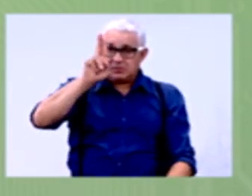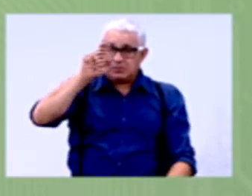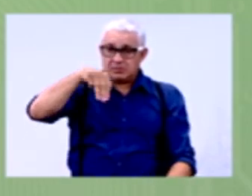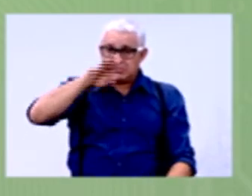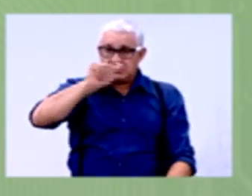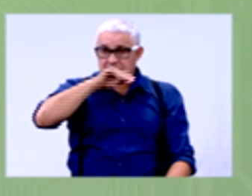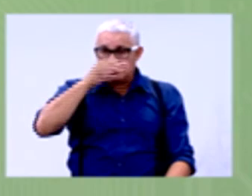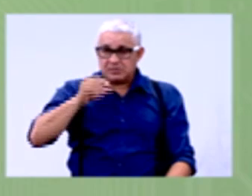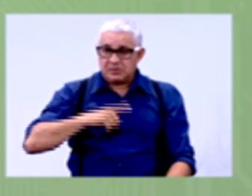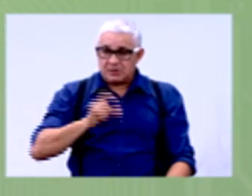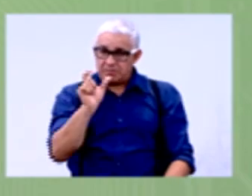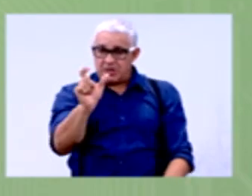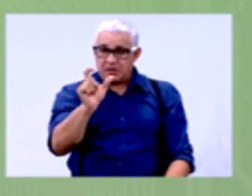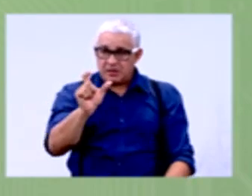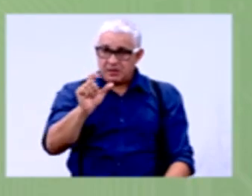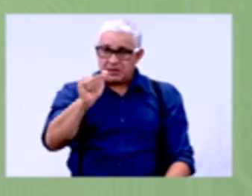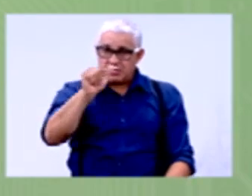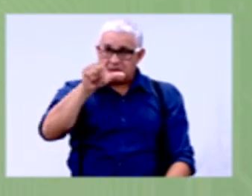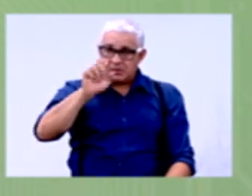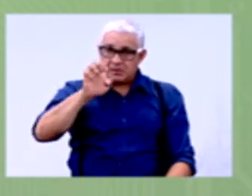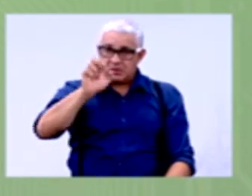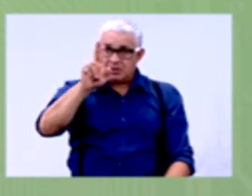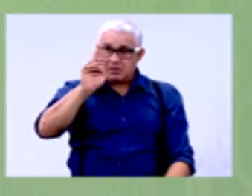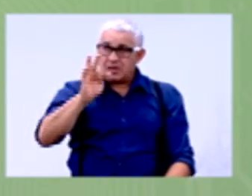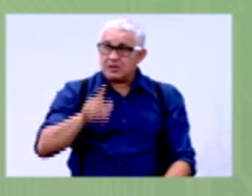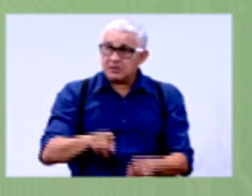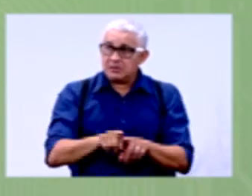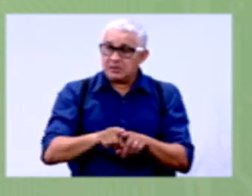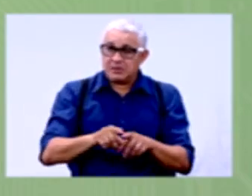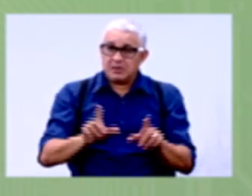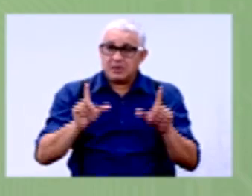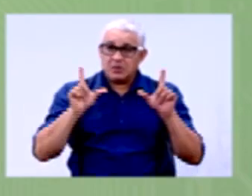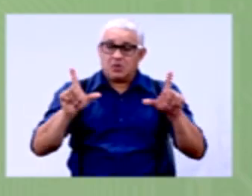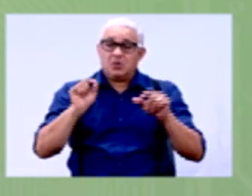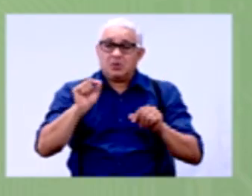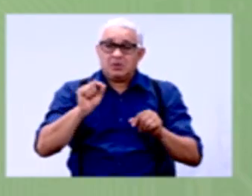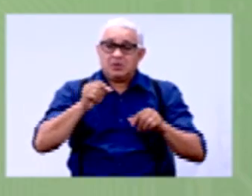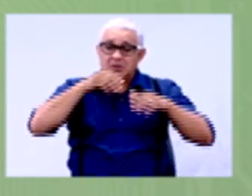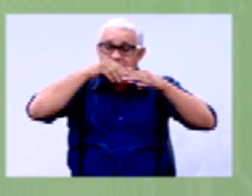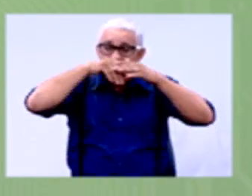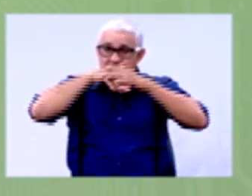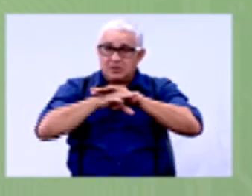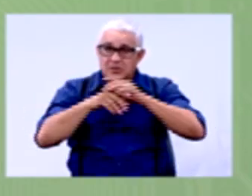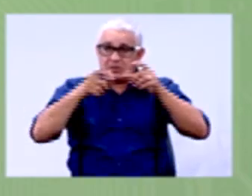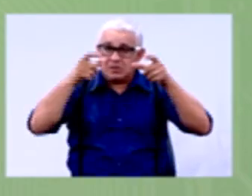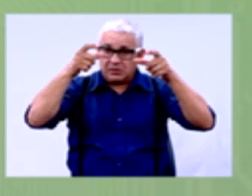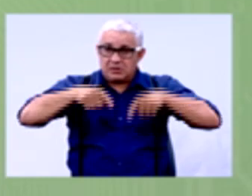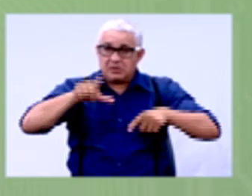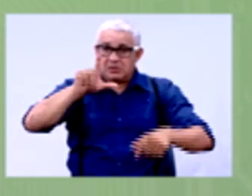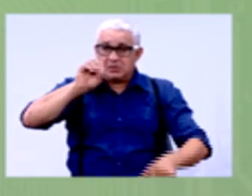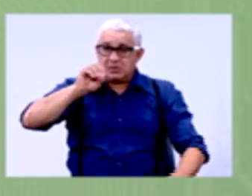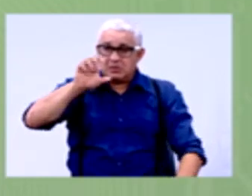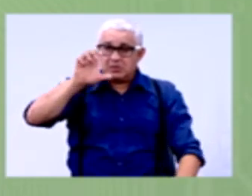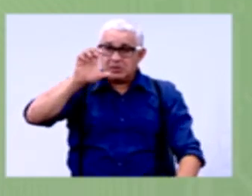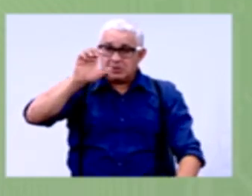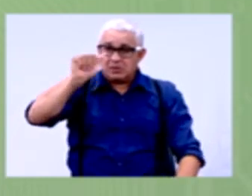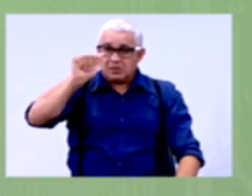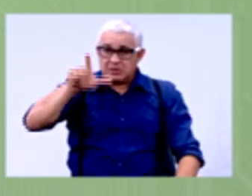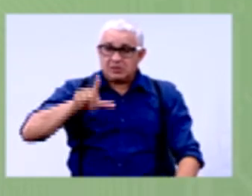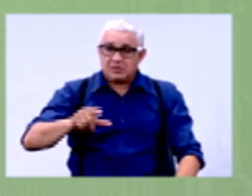a palavrinha local, certo? E aqui nós vamos fazer um armazenamento local dentro do nosso